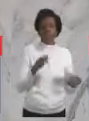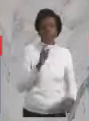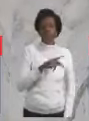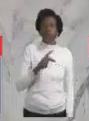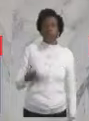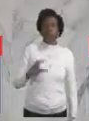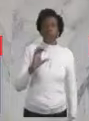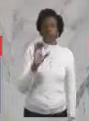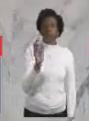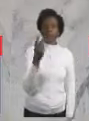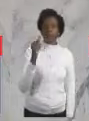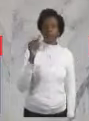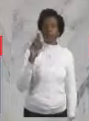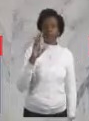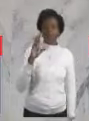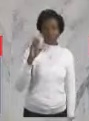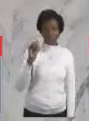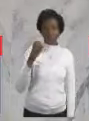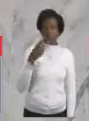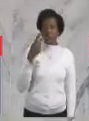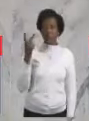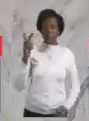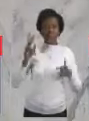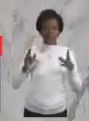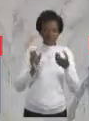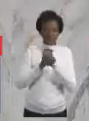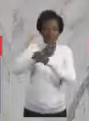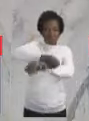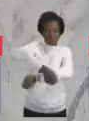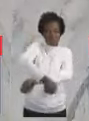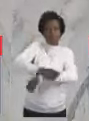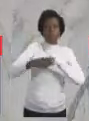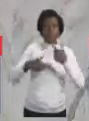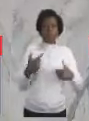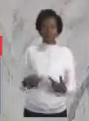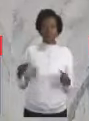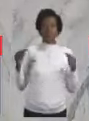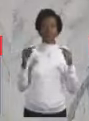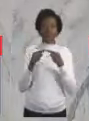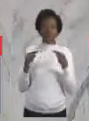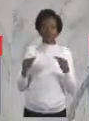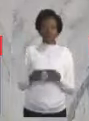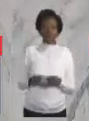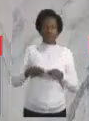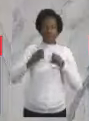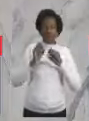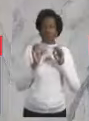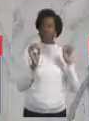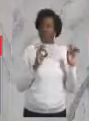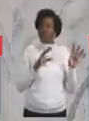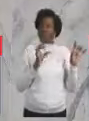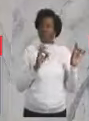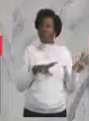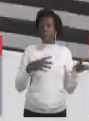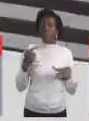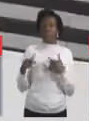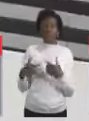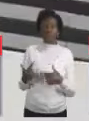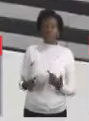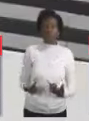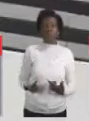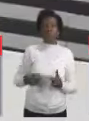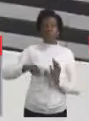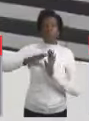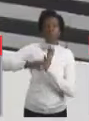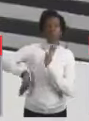Charles tava dizendo que é trabalho escravo e é viu Charles é trabalho escravo é precarização do trabalho é